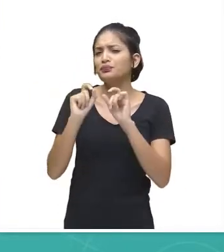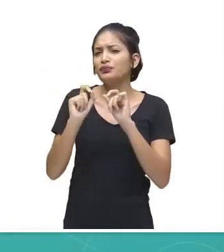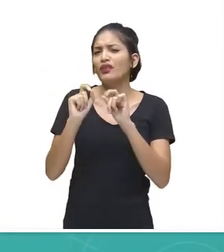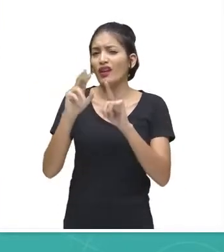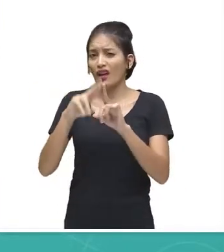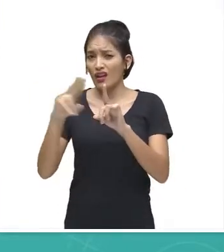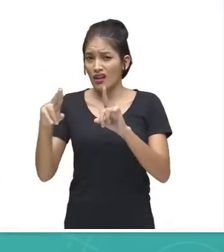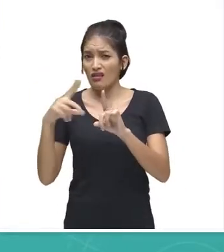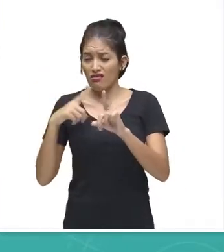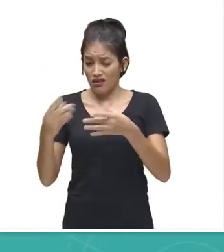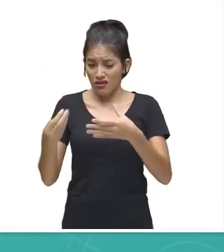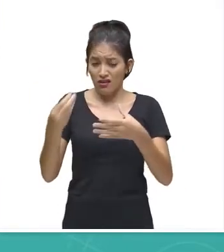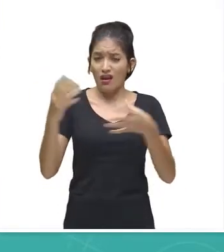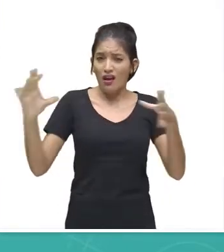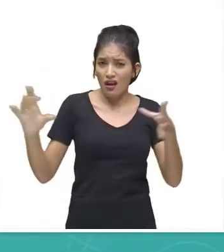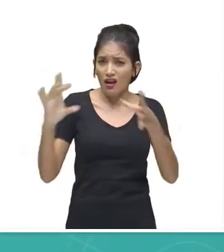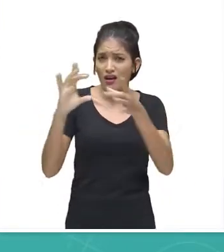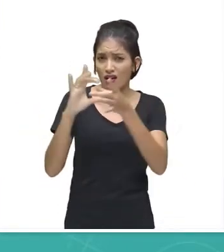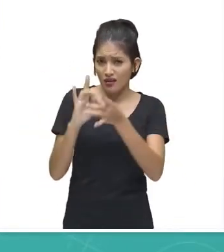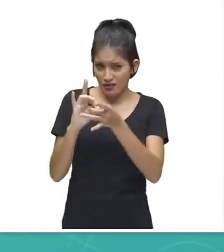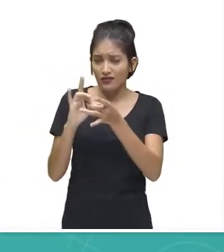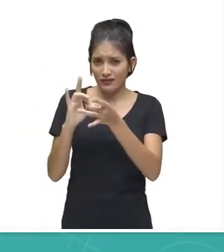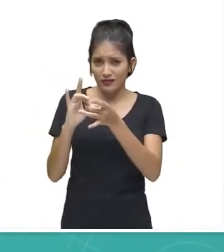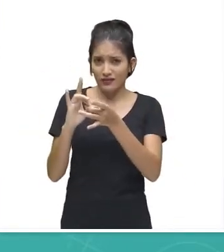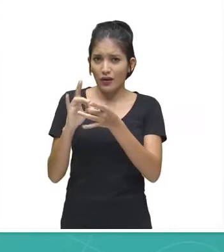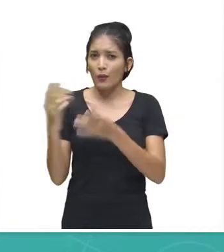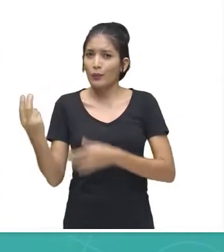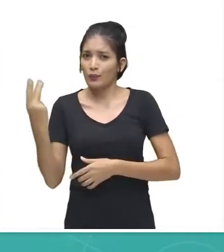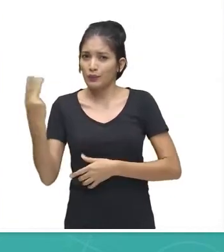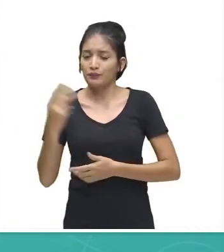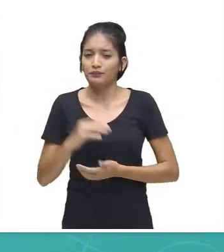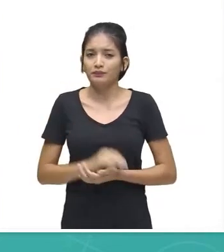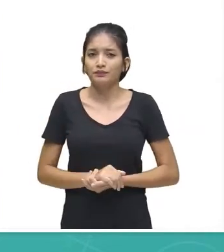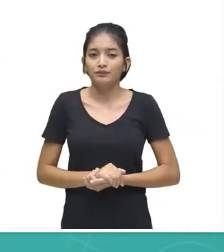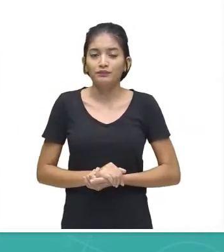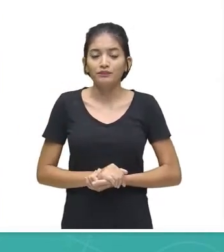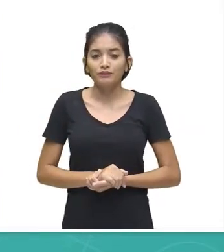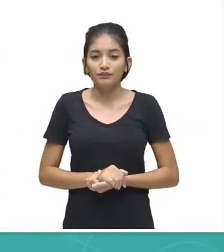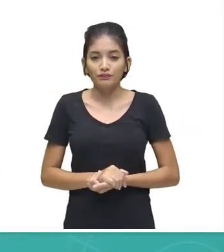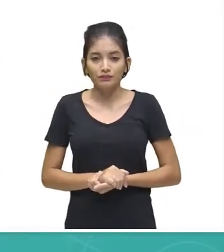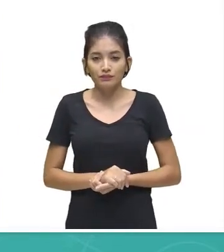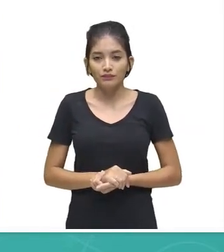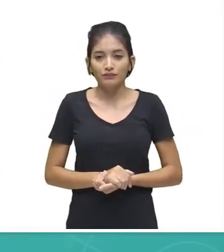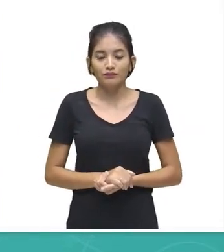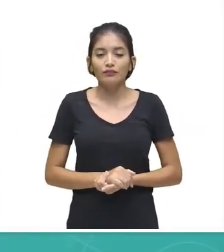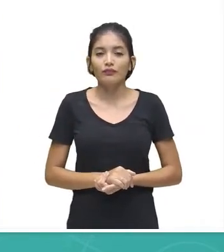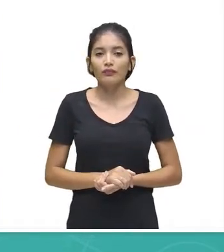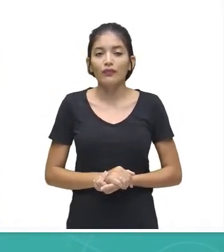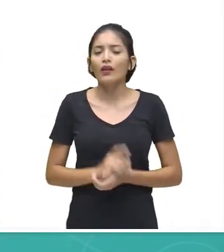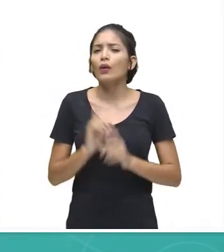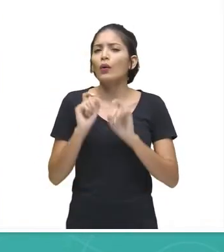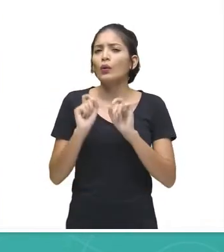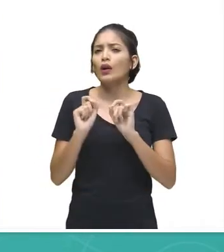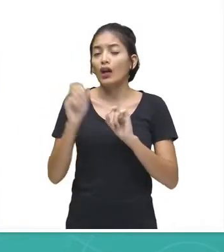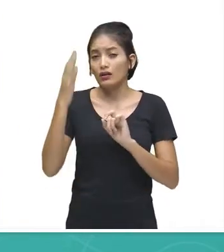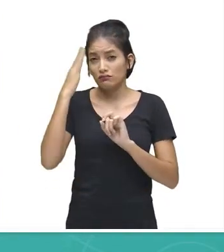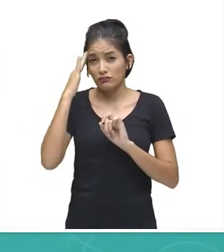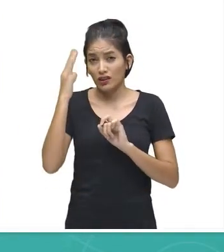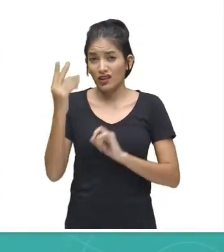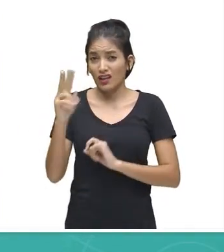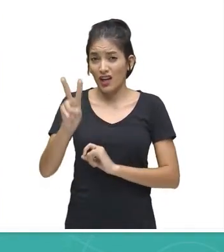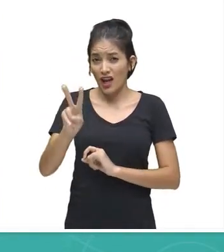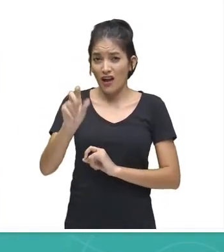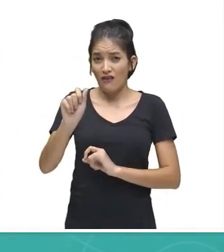a ver com valores? Vamos começar então nossa primeira cartela. O que entendemos por